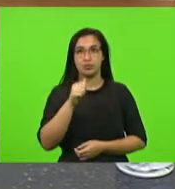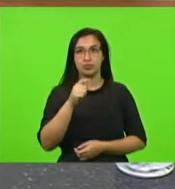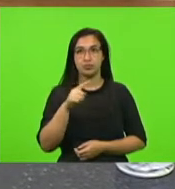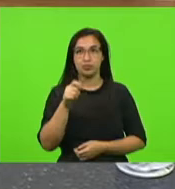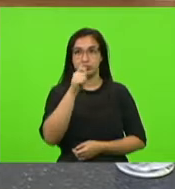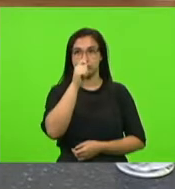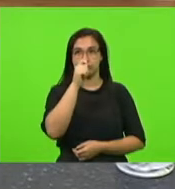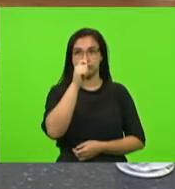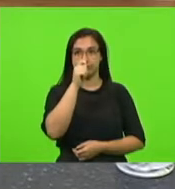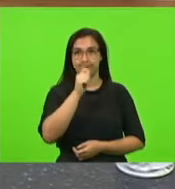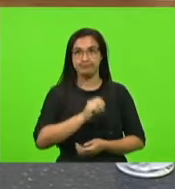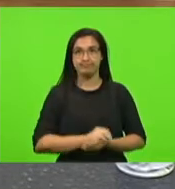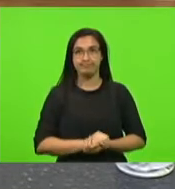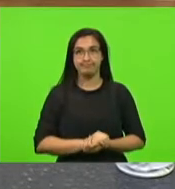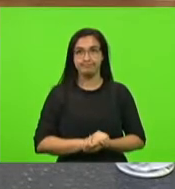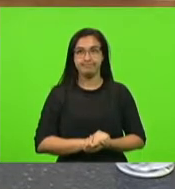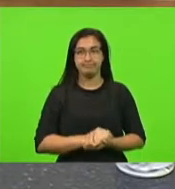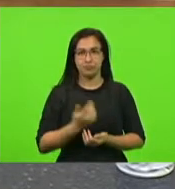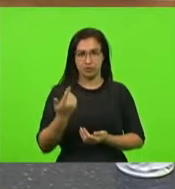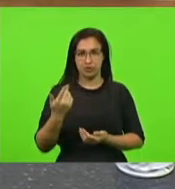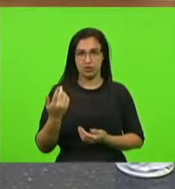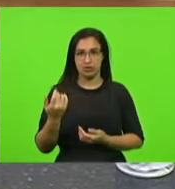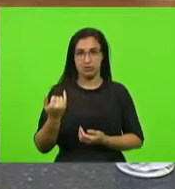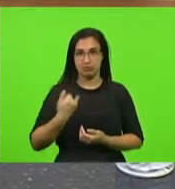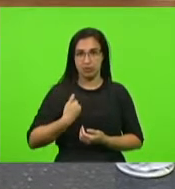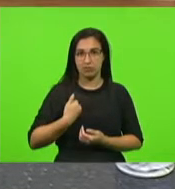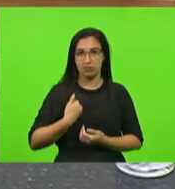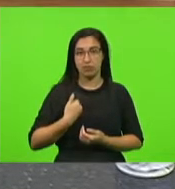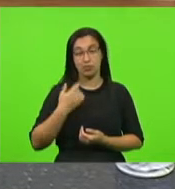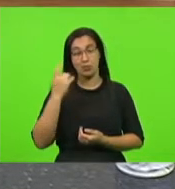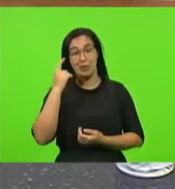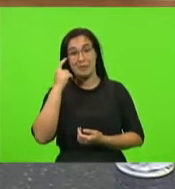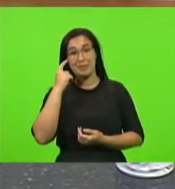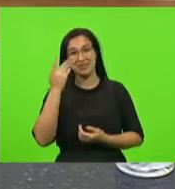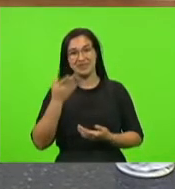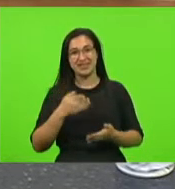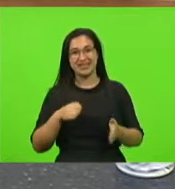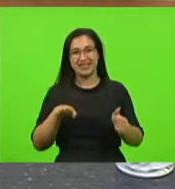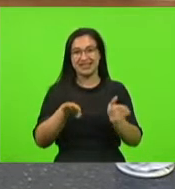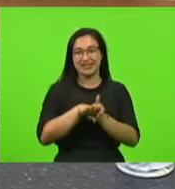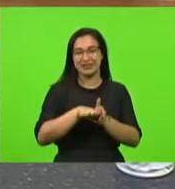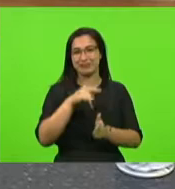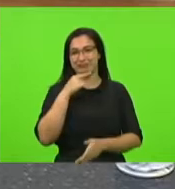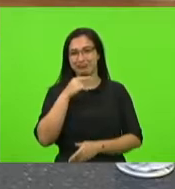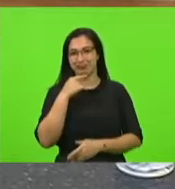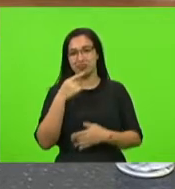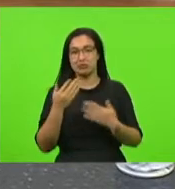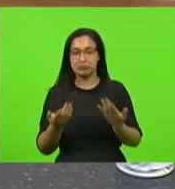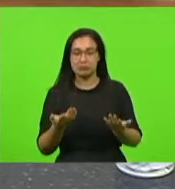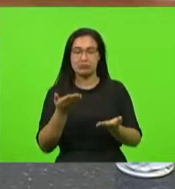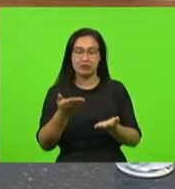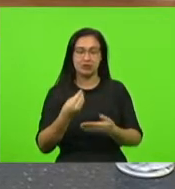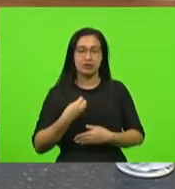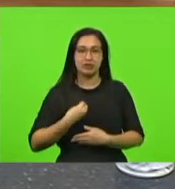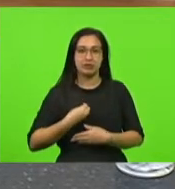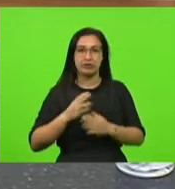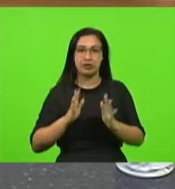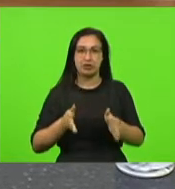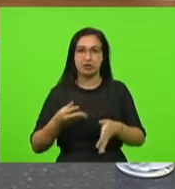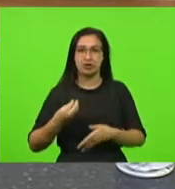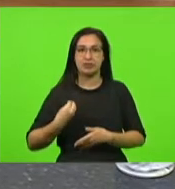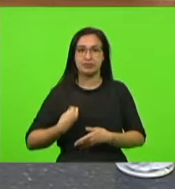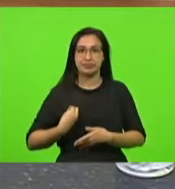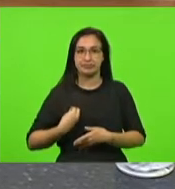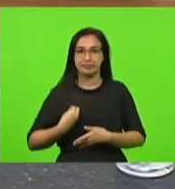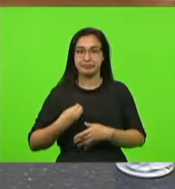você fez contato comigo, pensei que não fosse chegar a tempo. Tá? Então, com a presença do deputado Fernando, a bancada